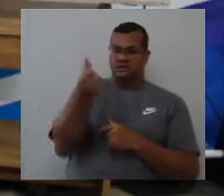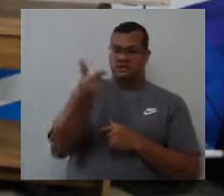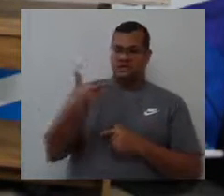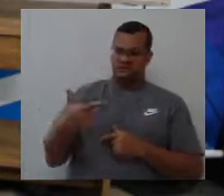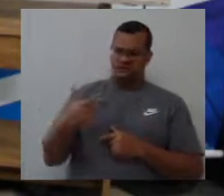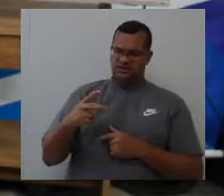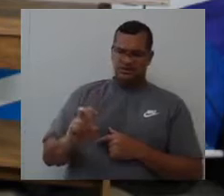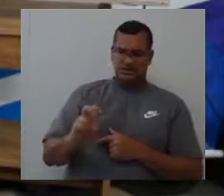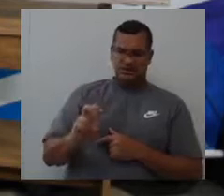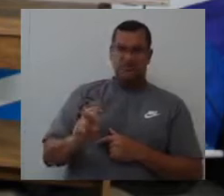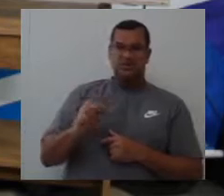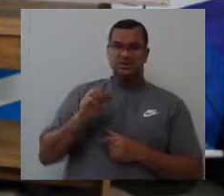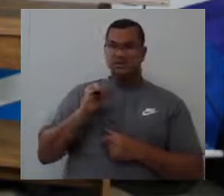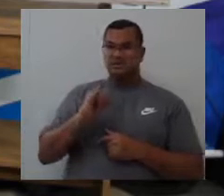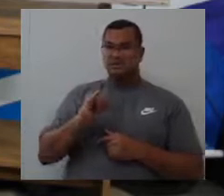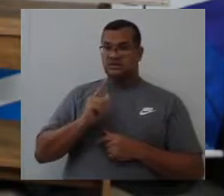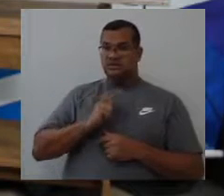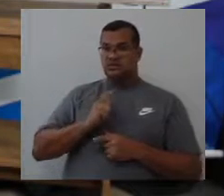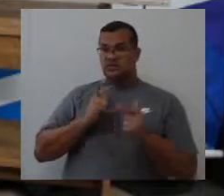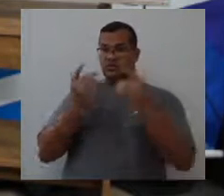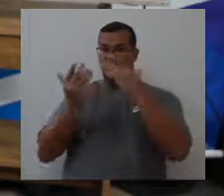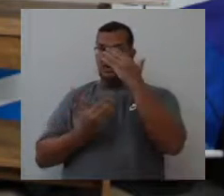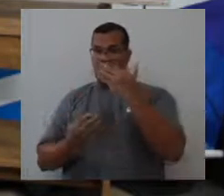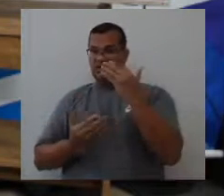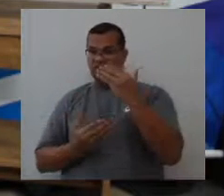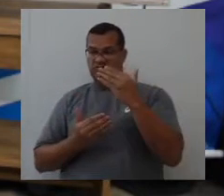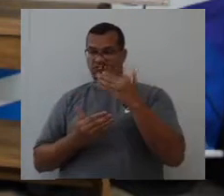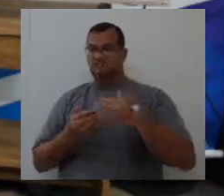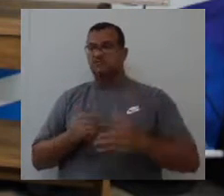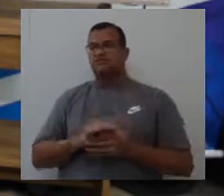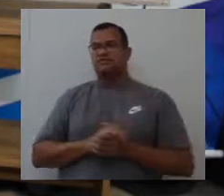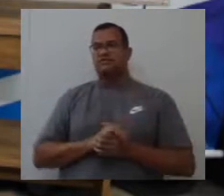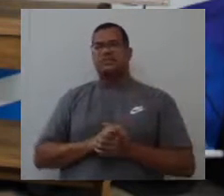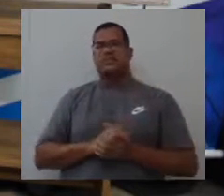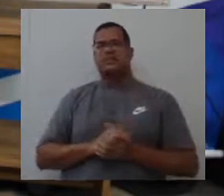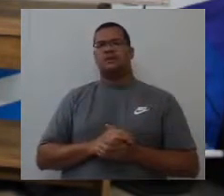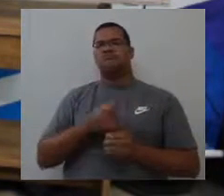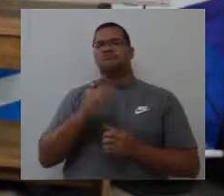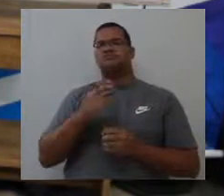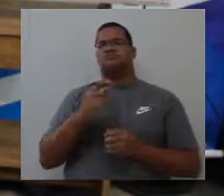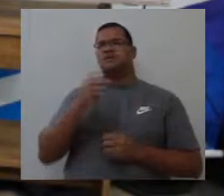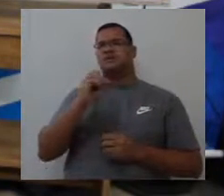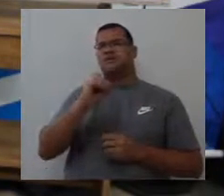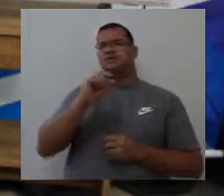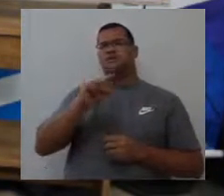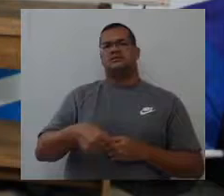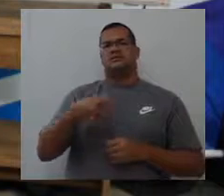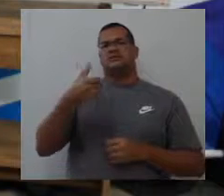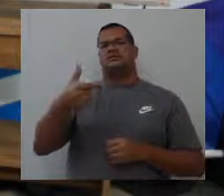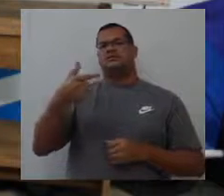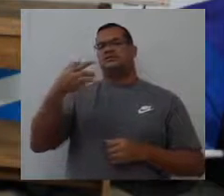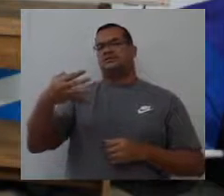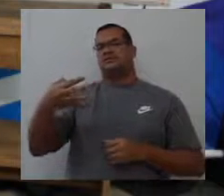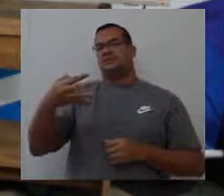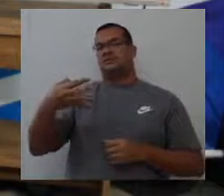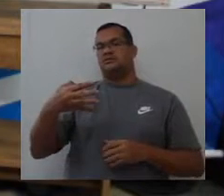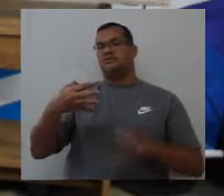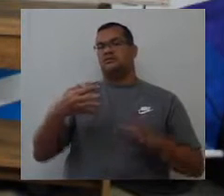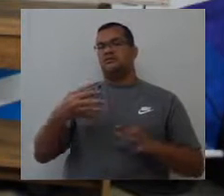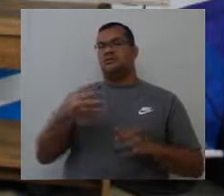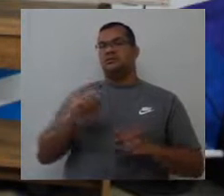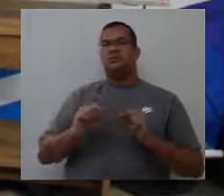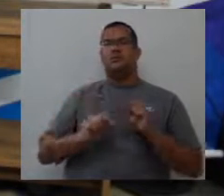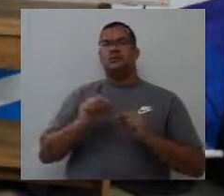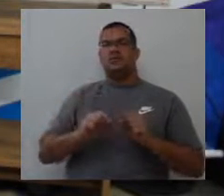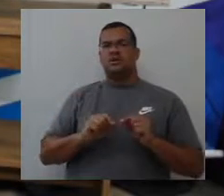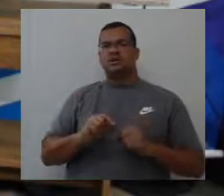Se eu comparar o 6 com o 25 pela divisão, eu vou encontrar o resultado de 0,24. Ou seja, o que eu vou concluir